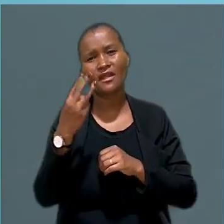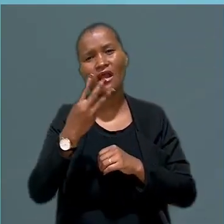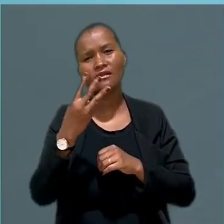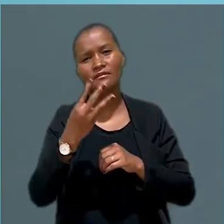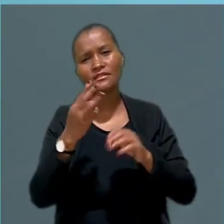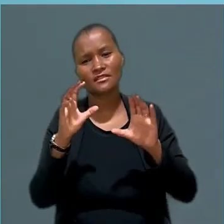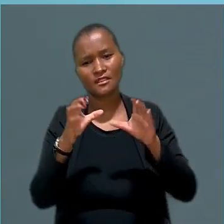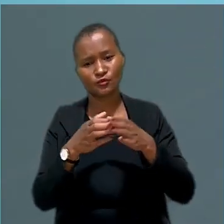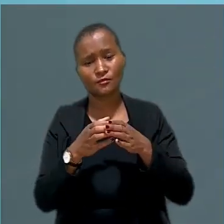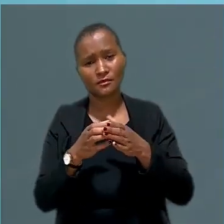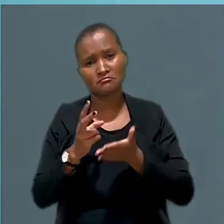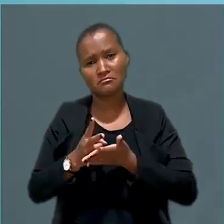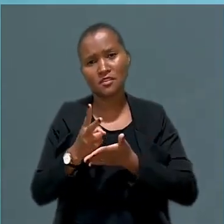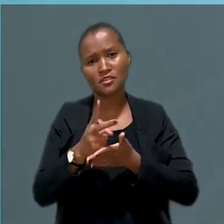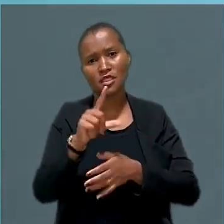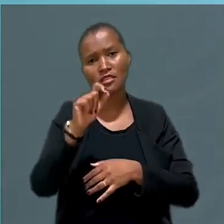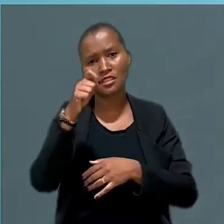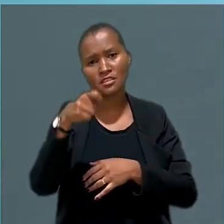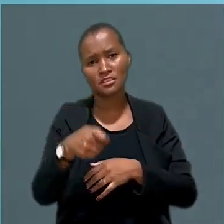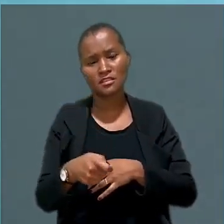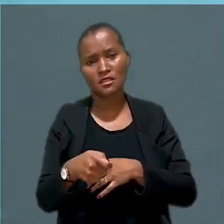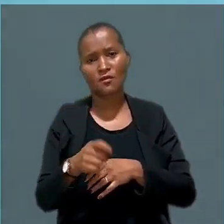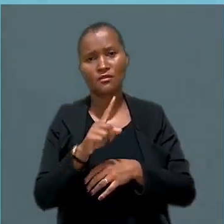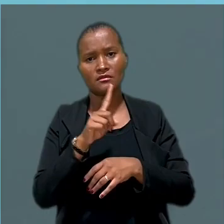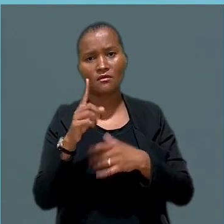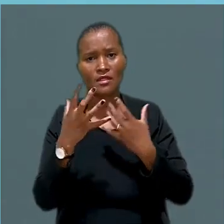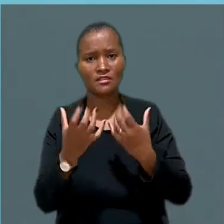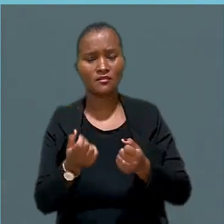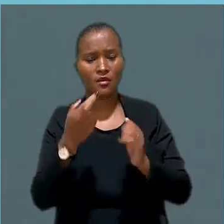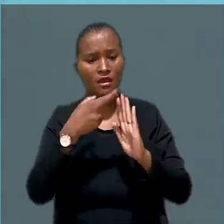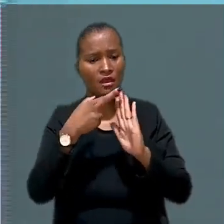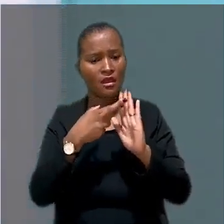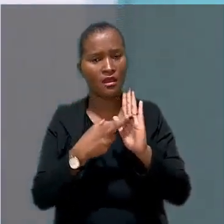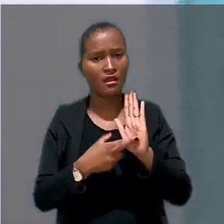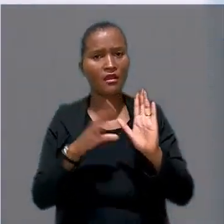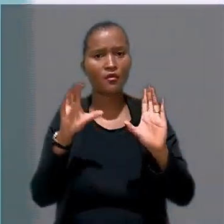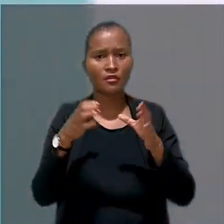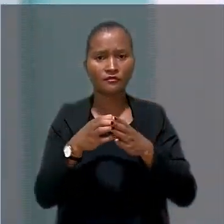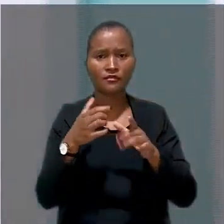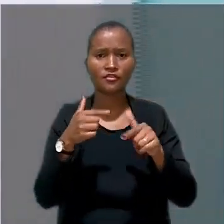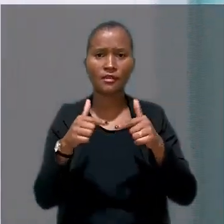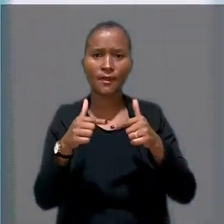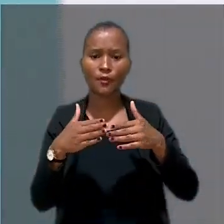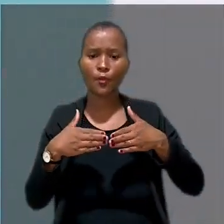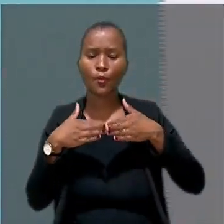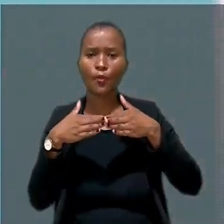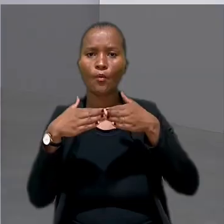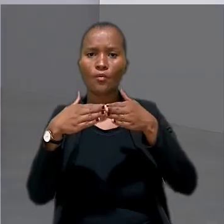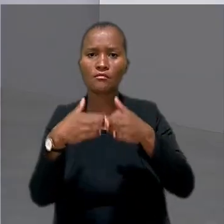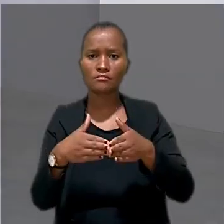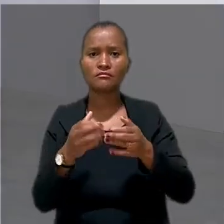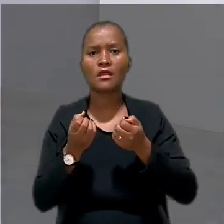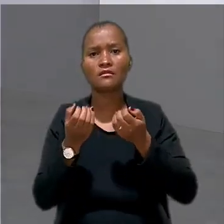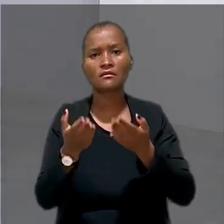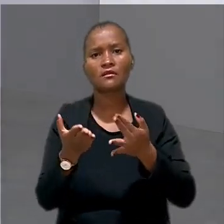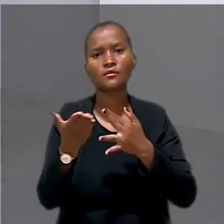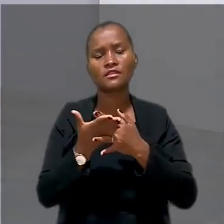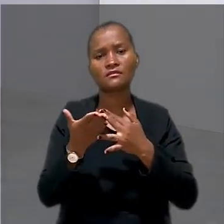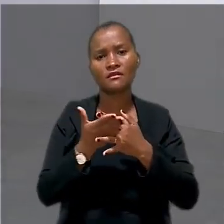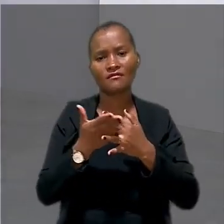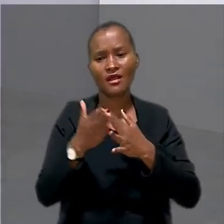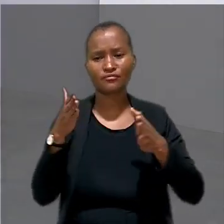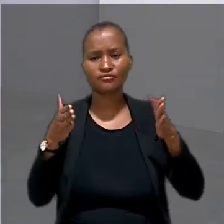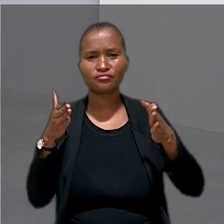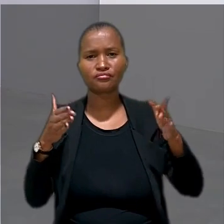E na terceira turma ficou mantida a decisão que considerou inválida a norma coletiva de trabalhadores portuários, prevendo a concessão do